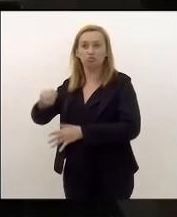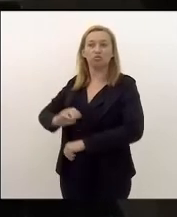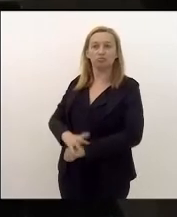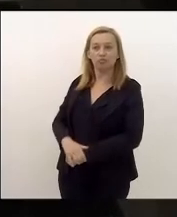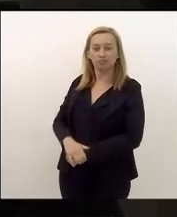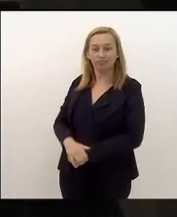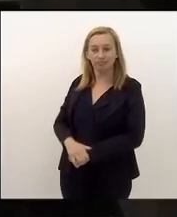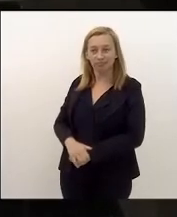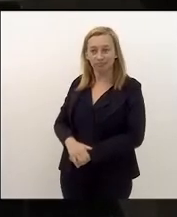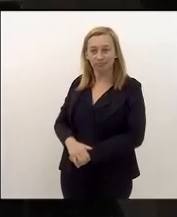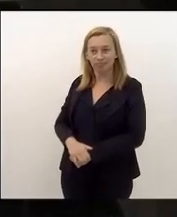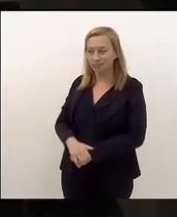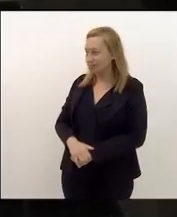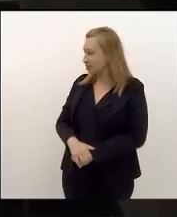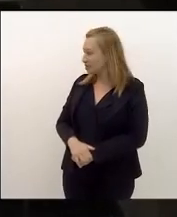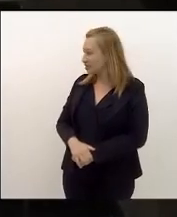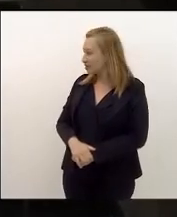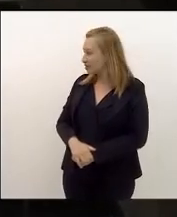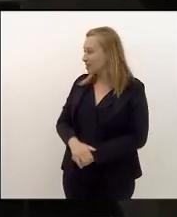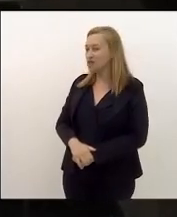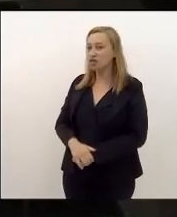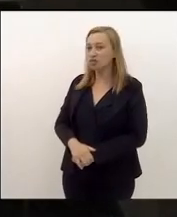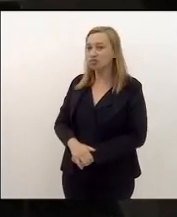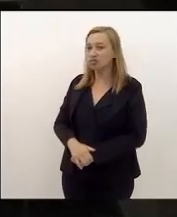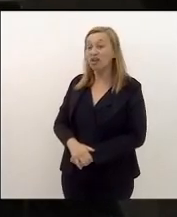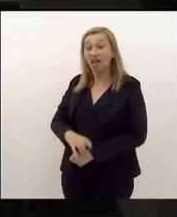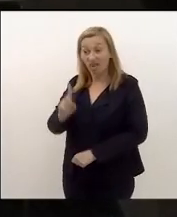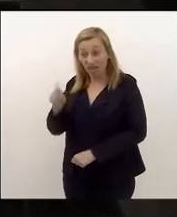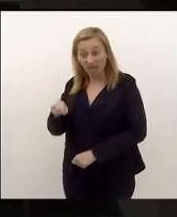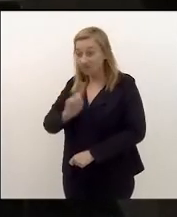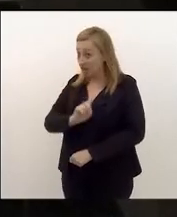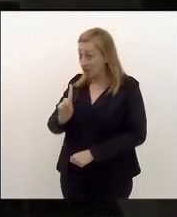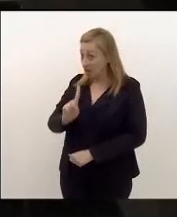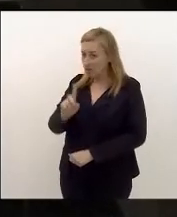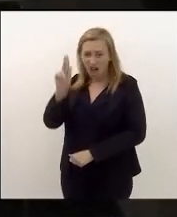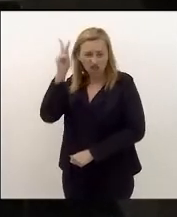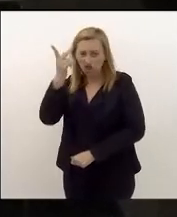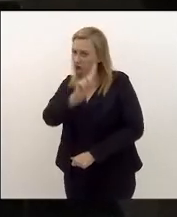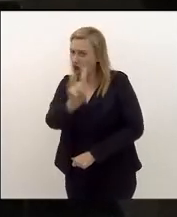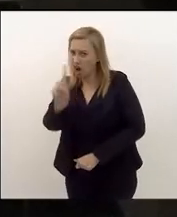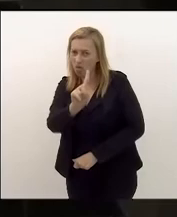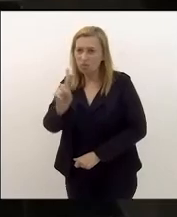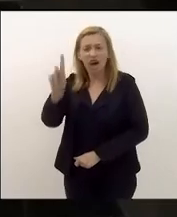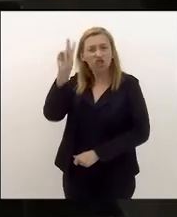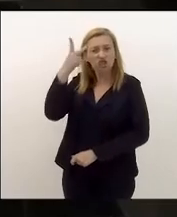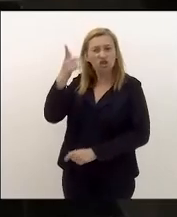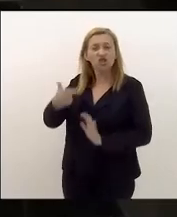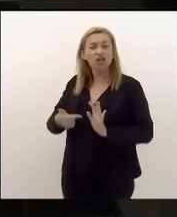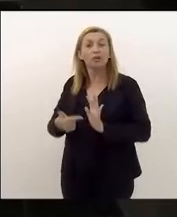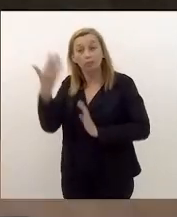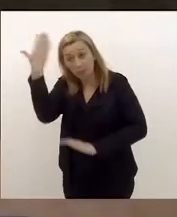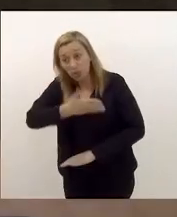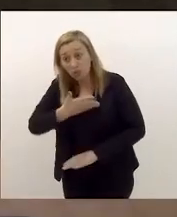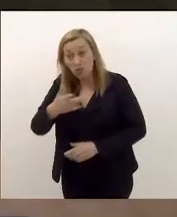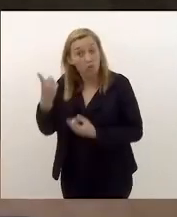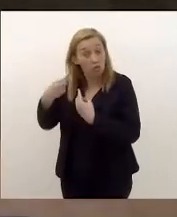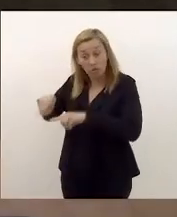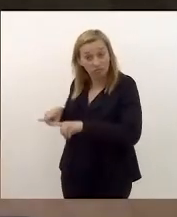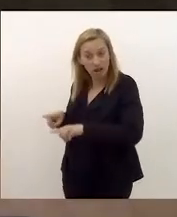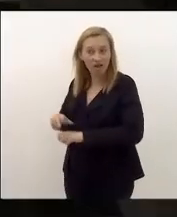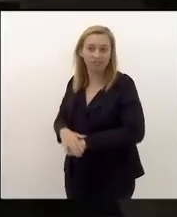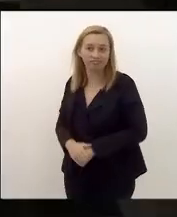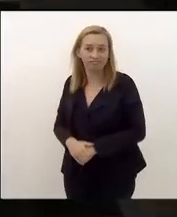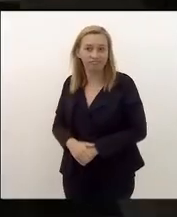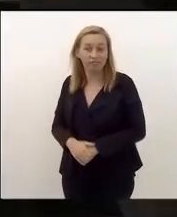Lucinha? Evidentemente que não. A história já provou o contrário.